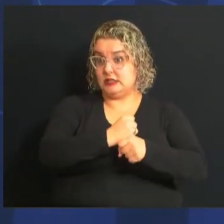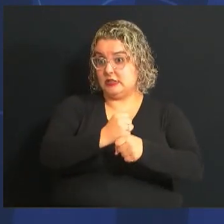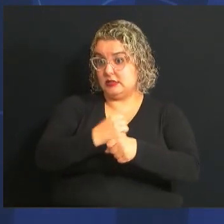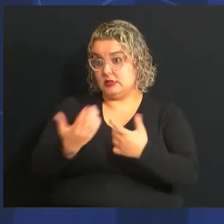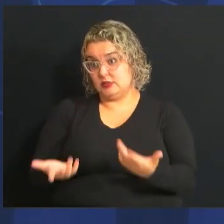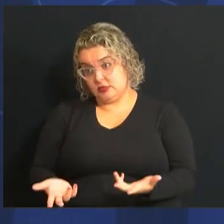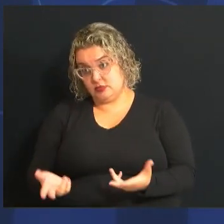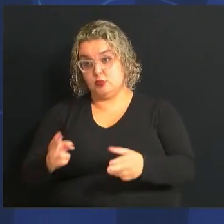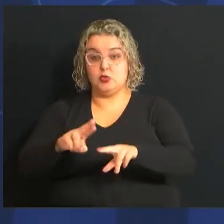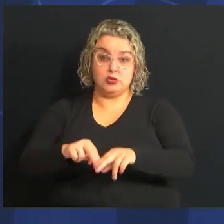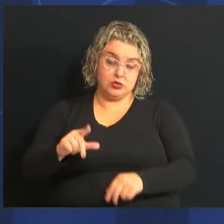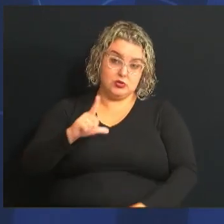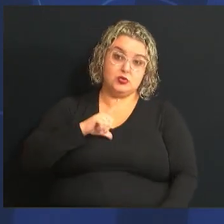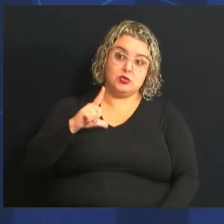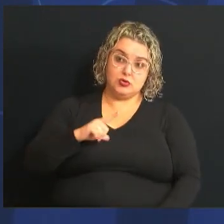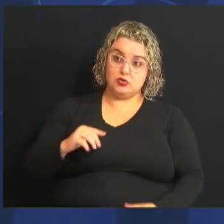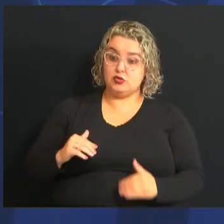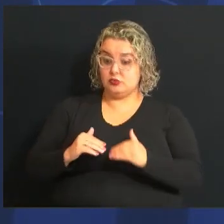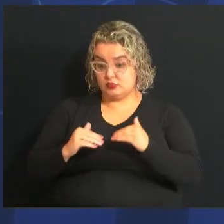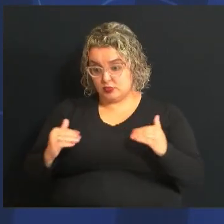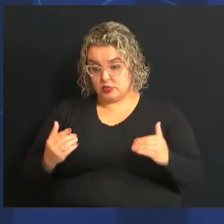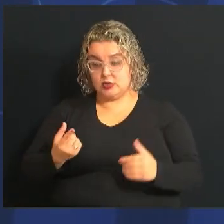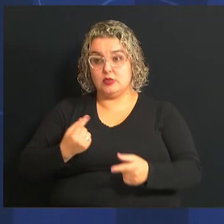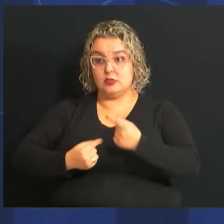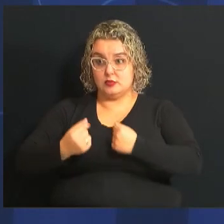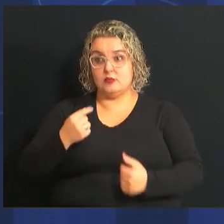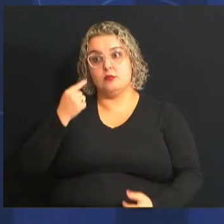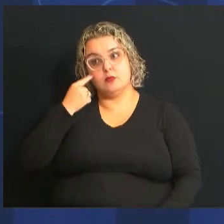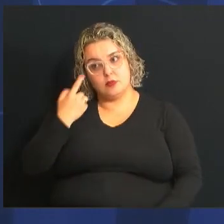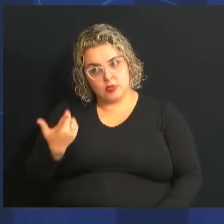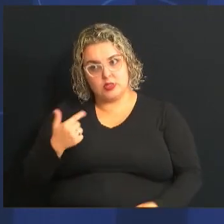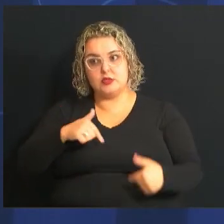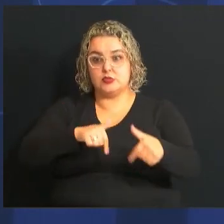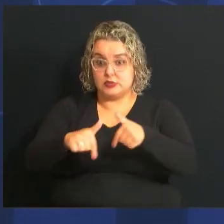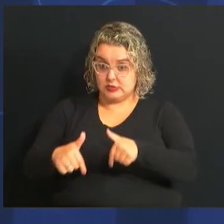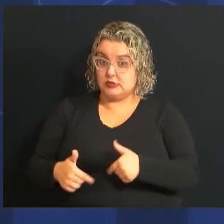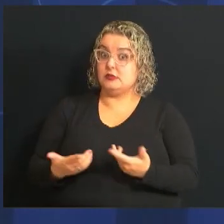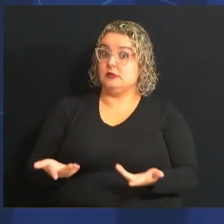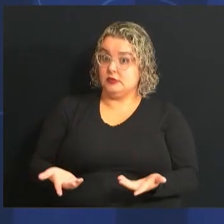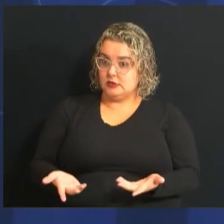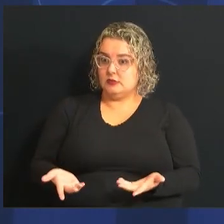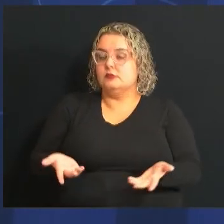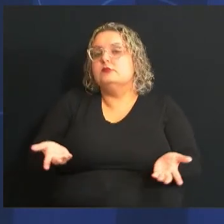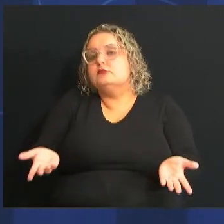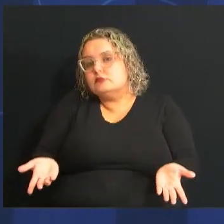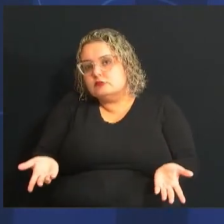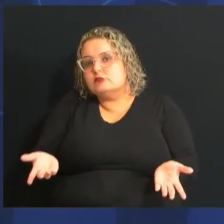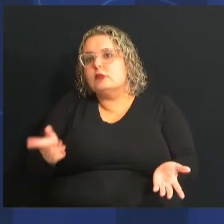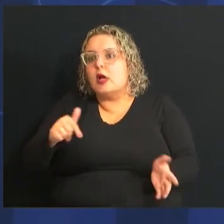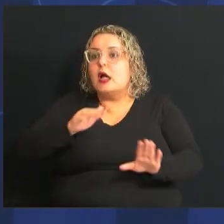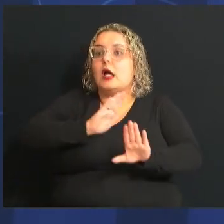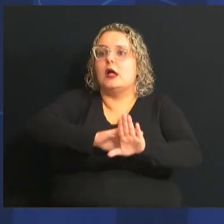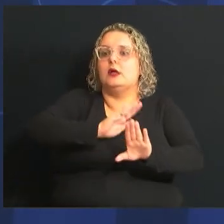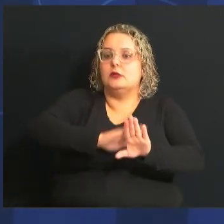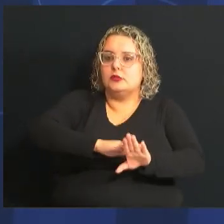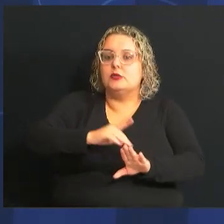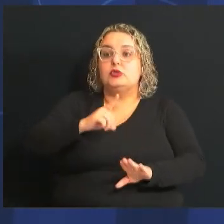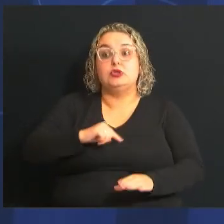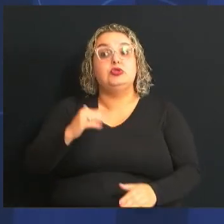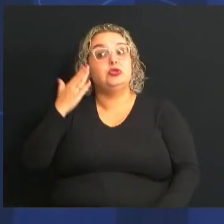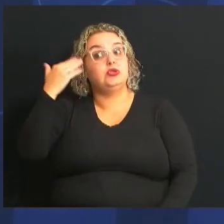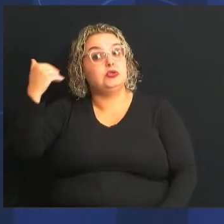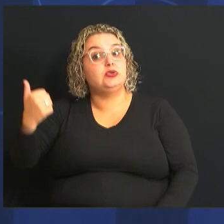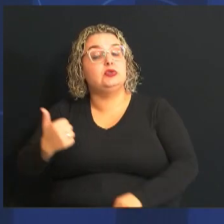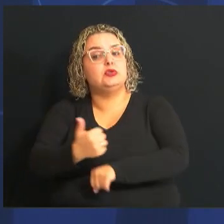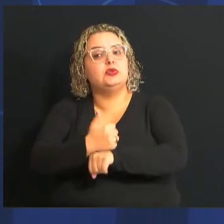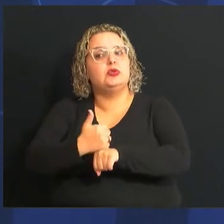portanto, tinha uma estabilidade, imagino que trabalhava bastante, então assim, era atuante, tinha um sucesso